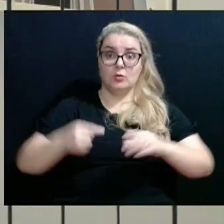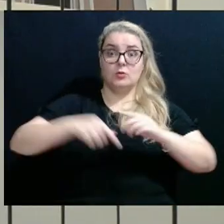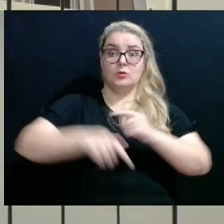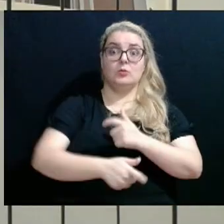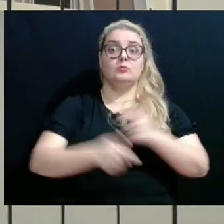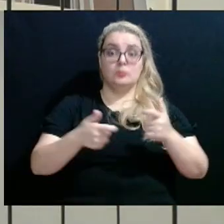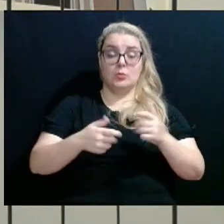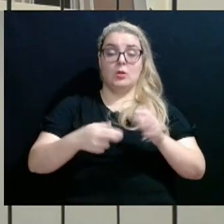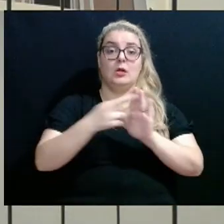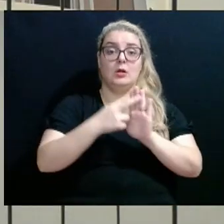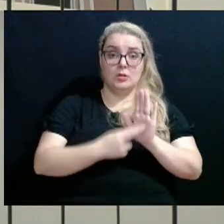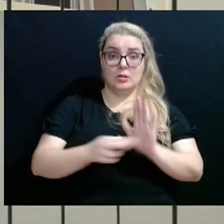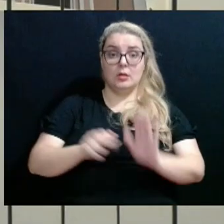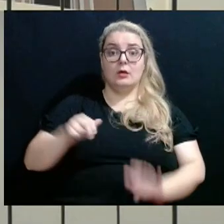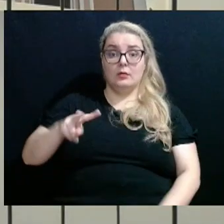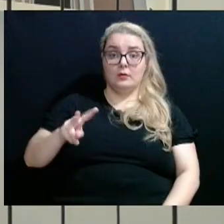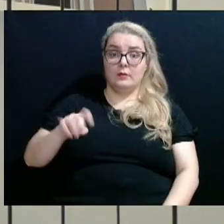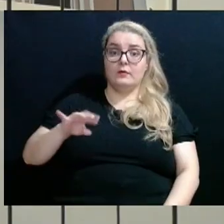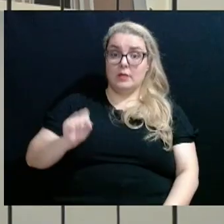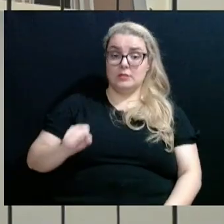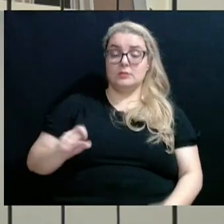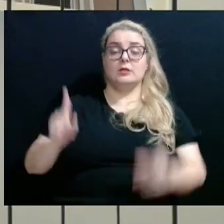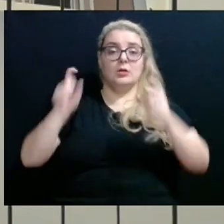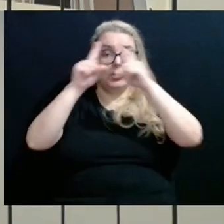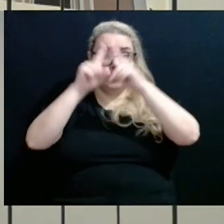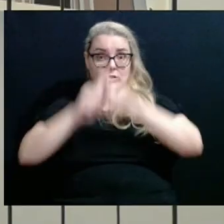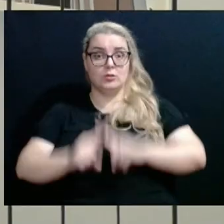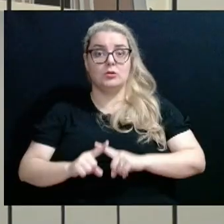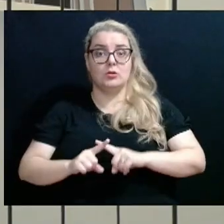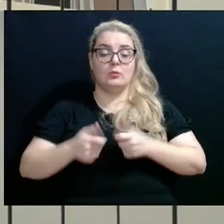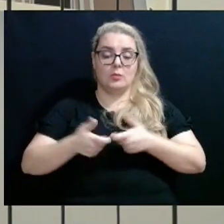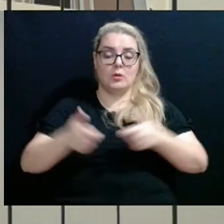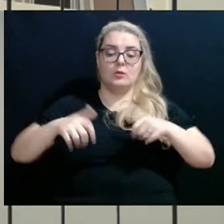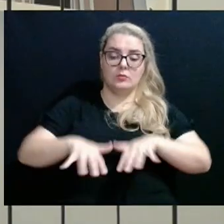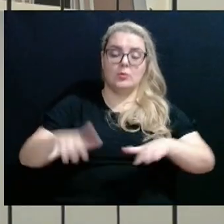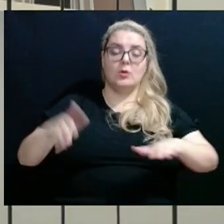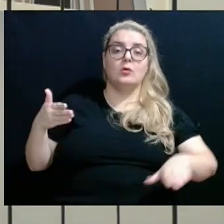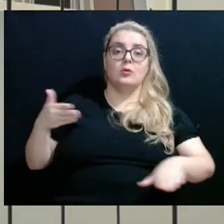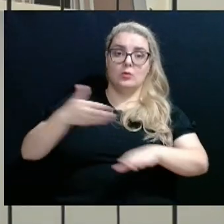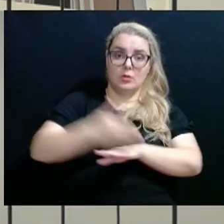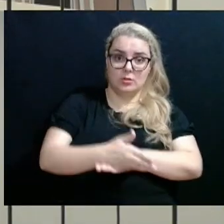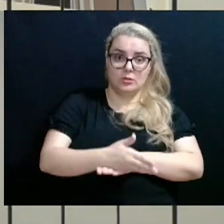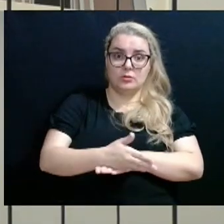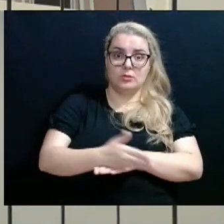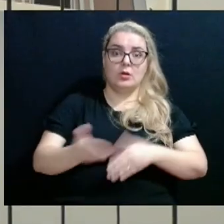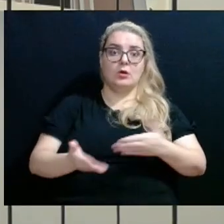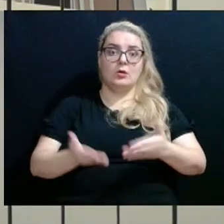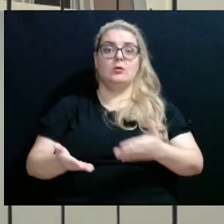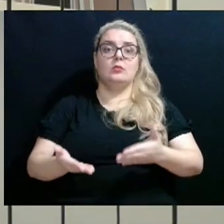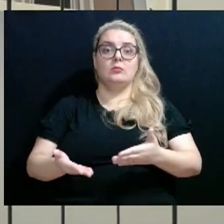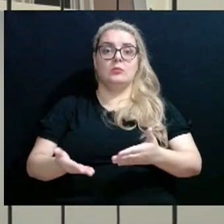da Anvisa e os desafios para ampliar o acesso a tratamento à base da planta.